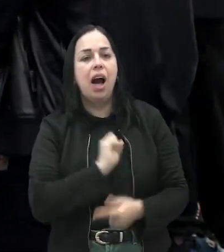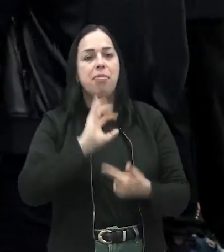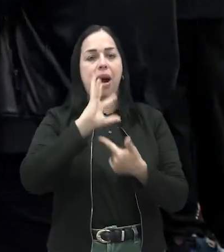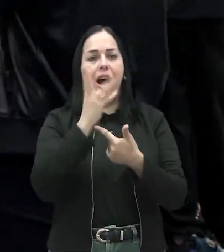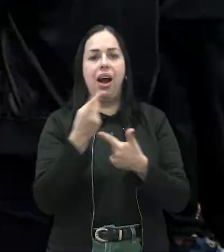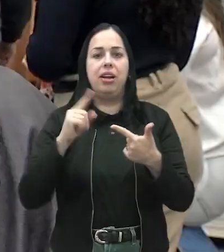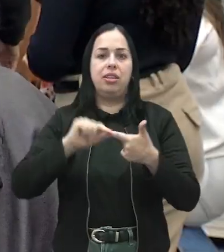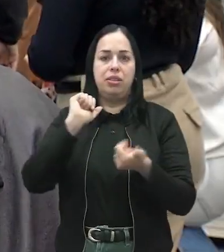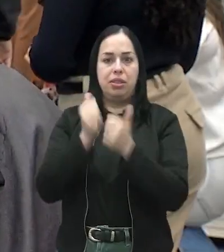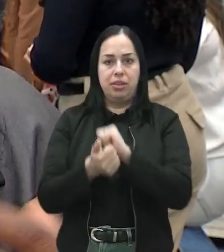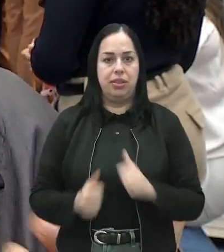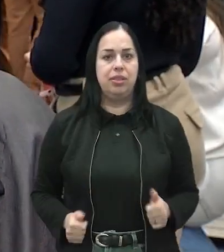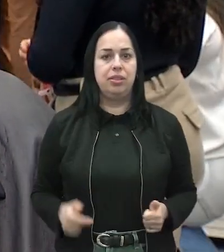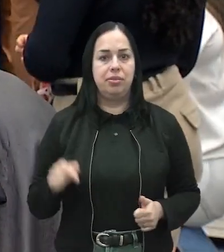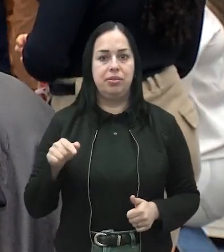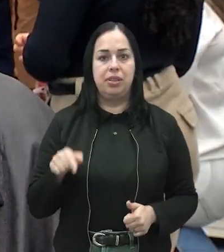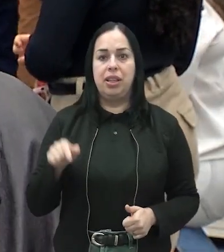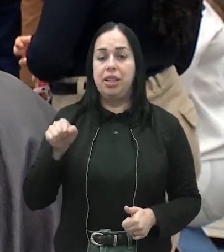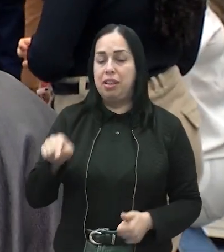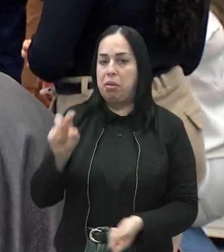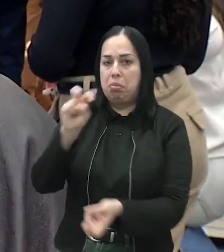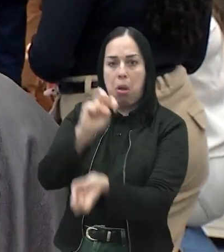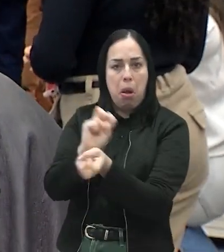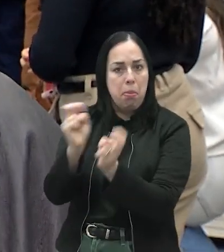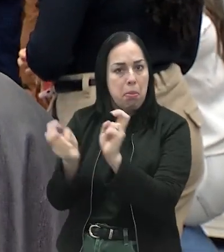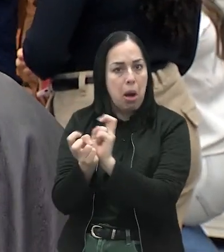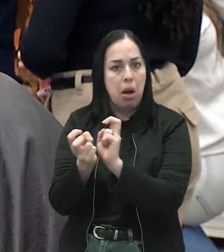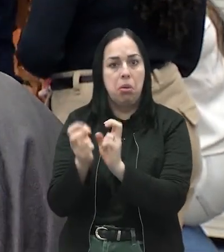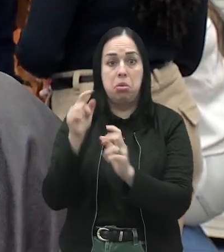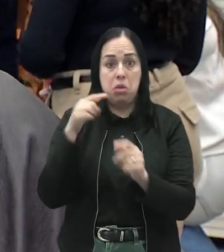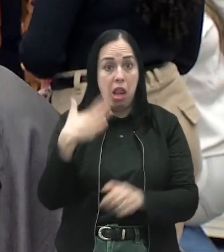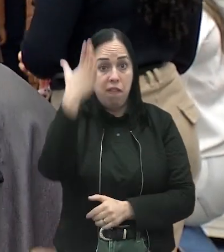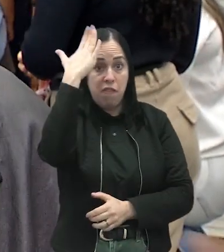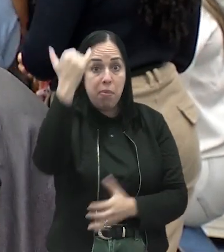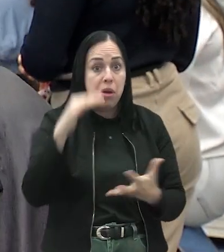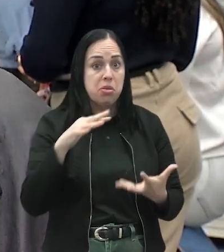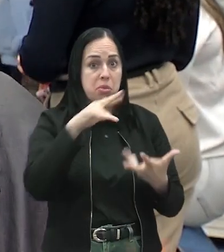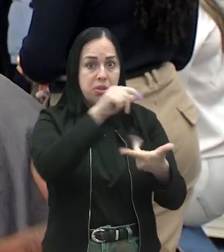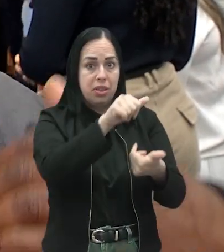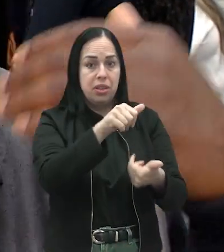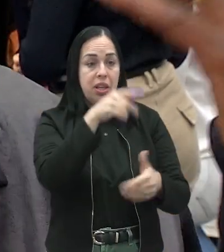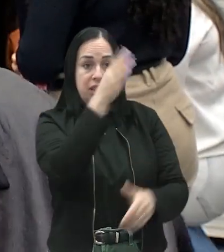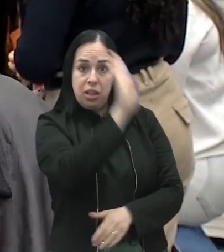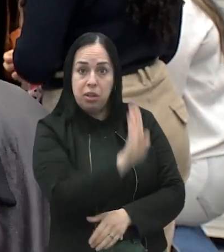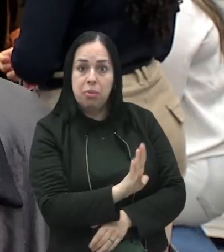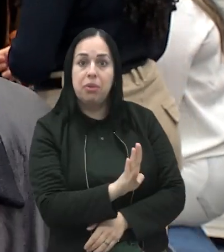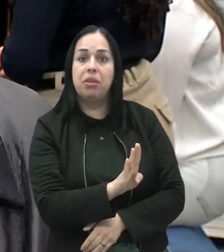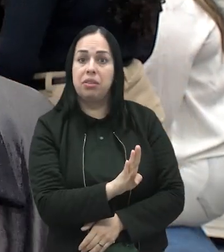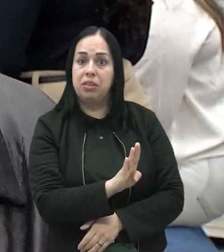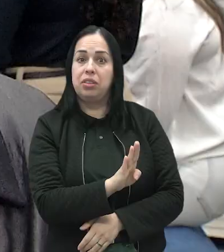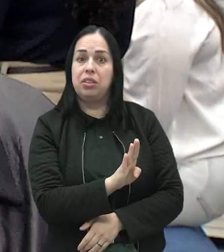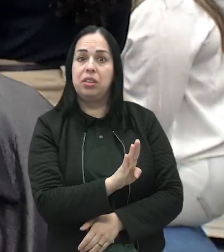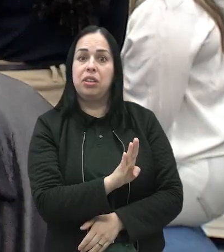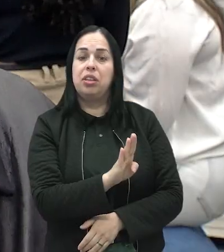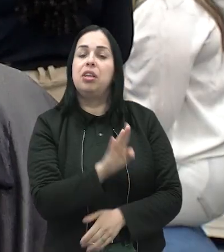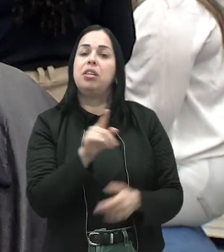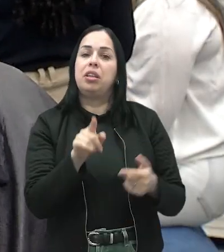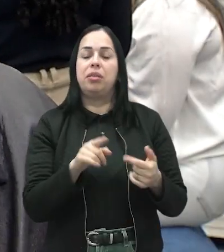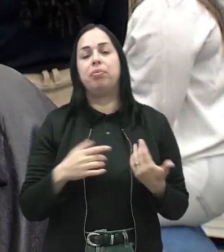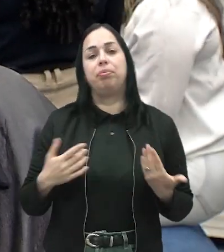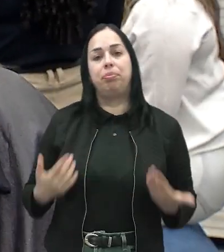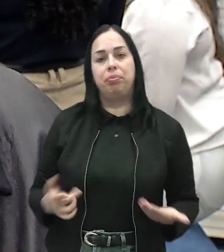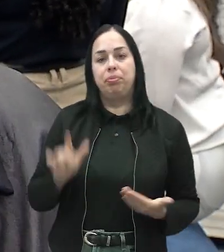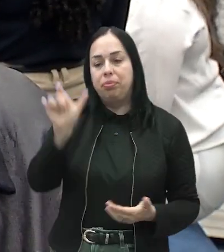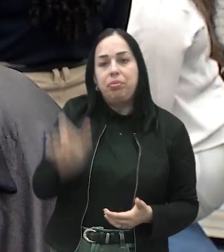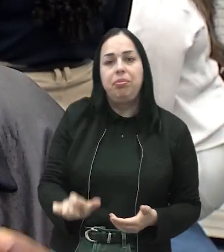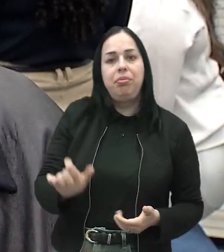ao esporte. É uma das vozes de capoeira, da capoeira mundial, né, que a gente fala de Brasil, a gente está automaticamente falando de mundo. E